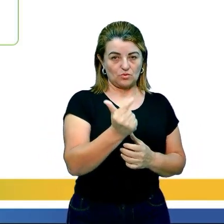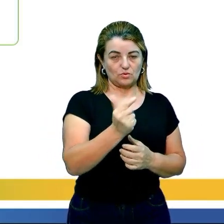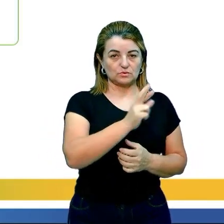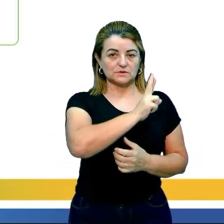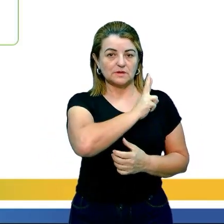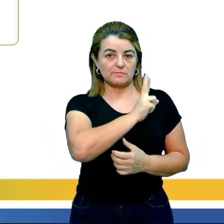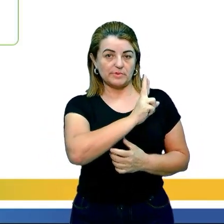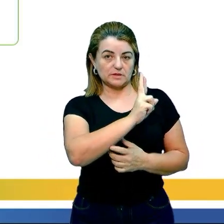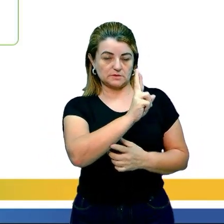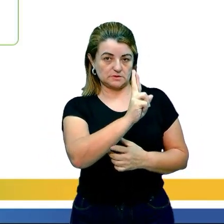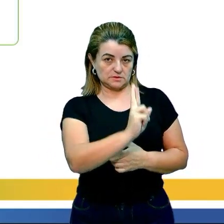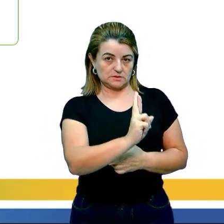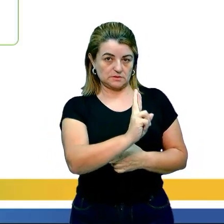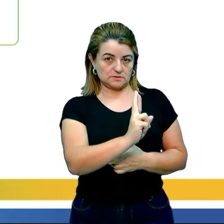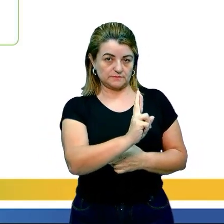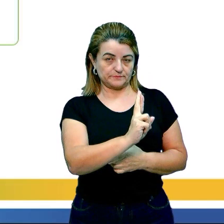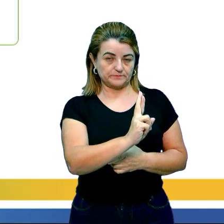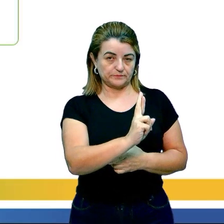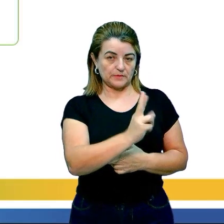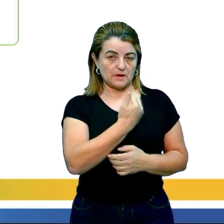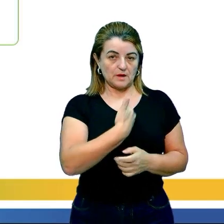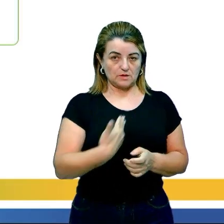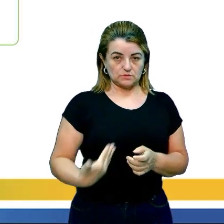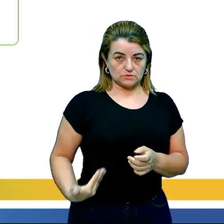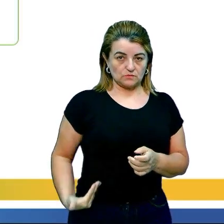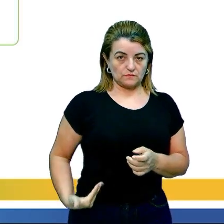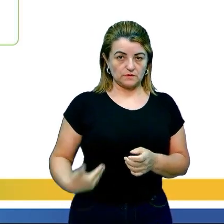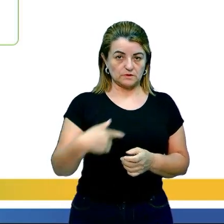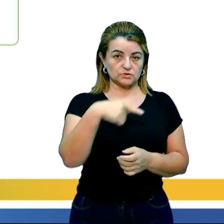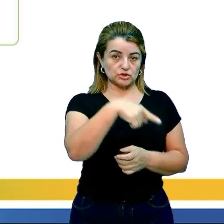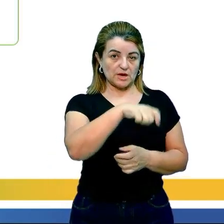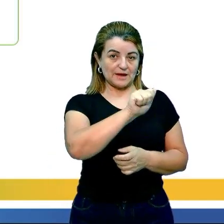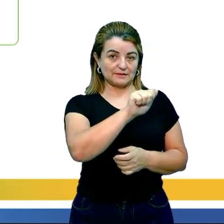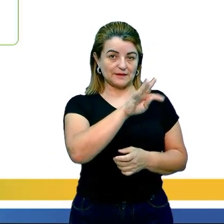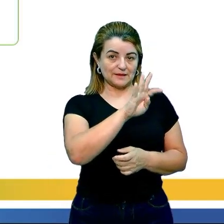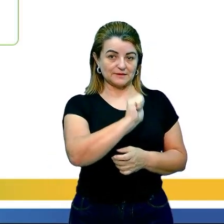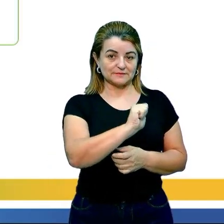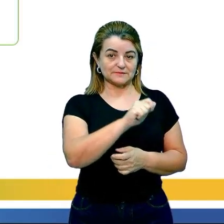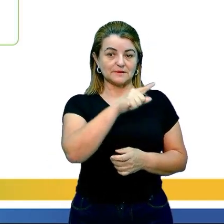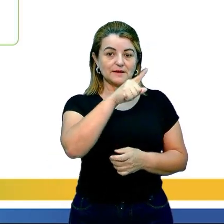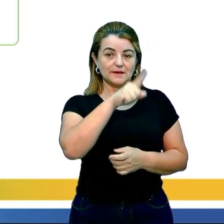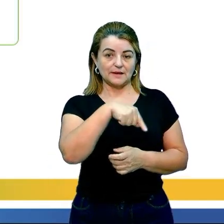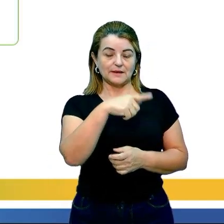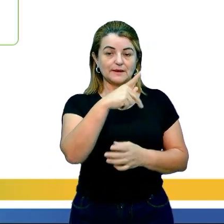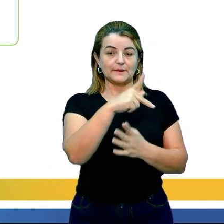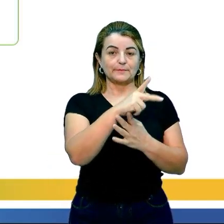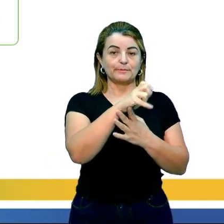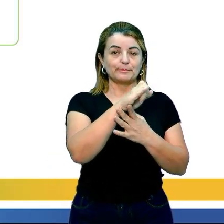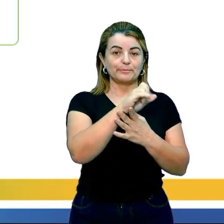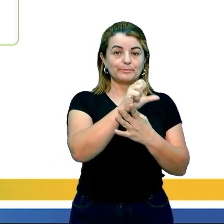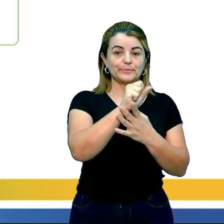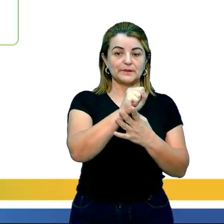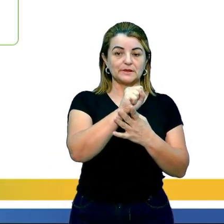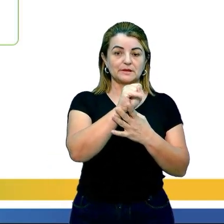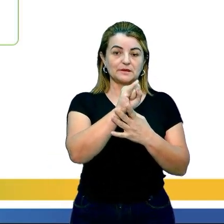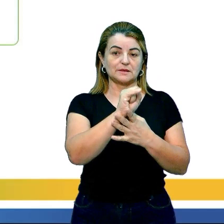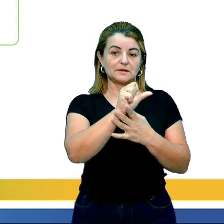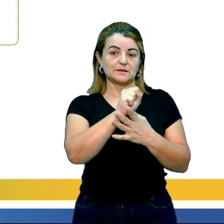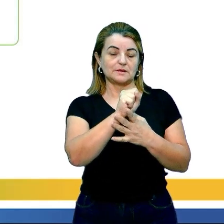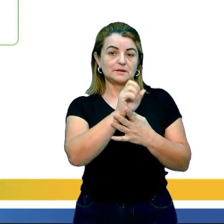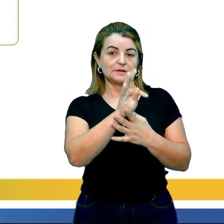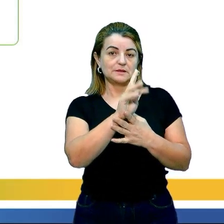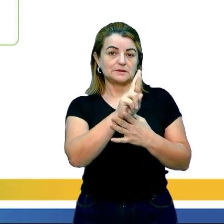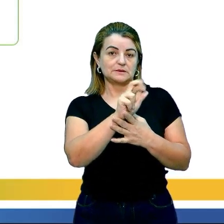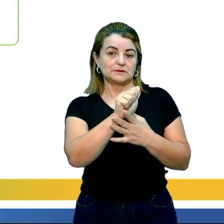representante dos governos em Atenas é pisado ele é